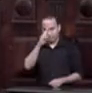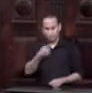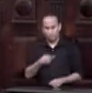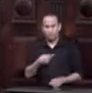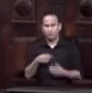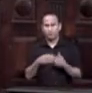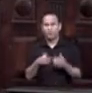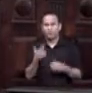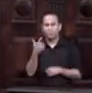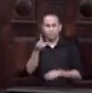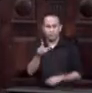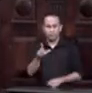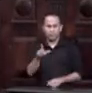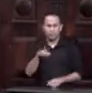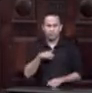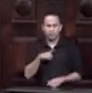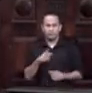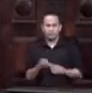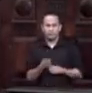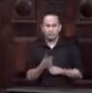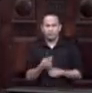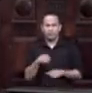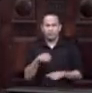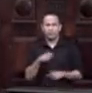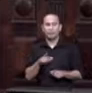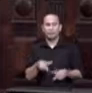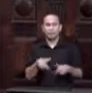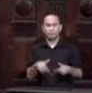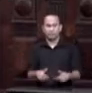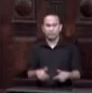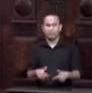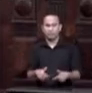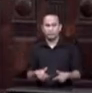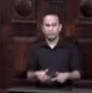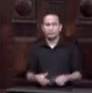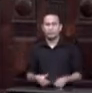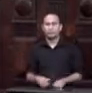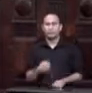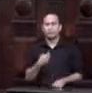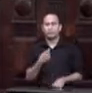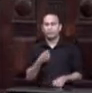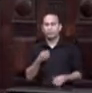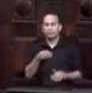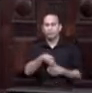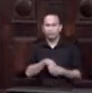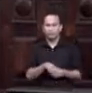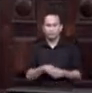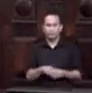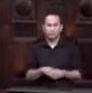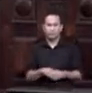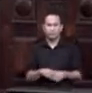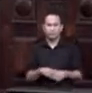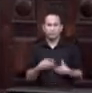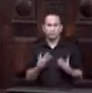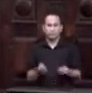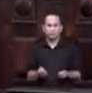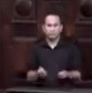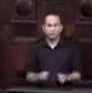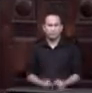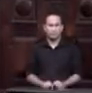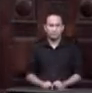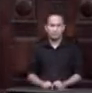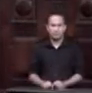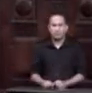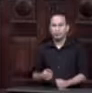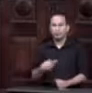qualquer um que vai contrair um crédito, tem as imposições das garantias. Meu voto é favorável. Com os pareceres emitidos, em